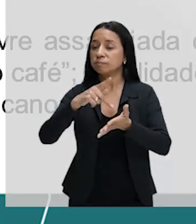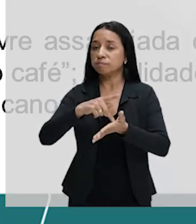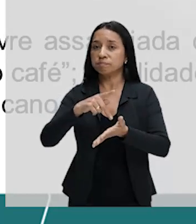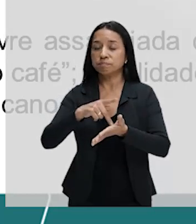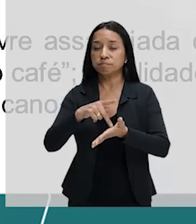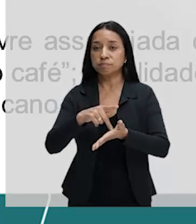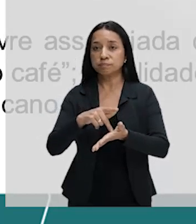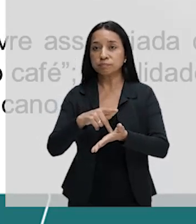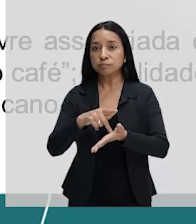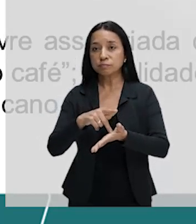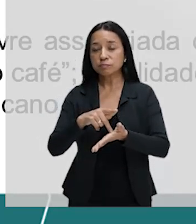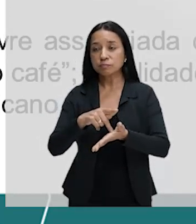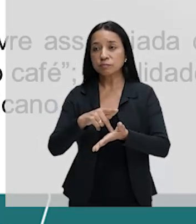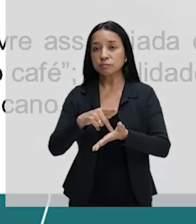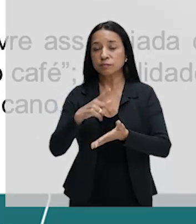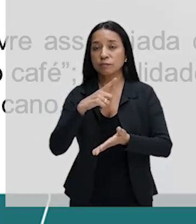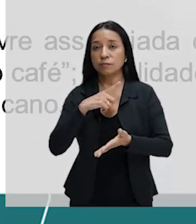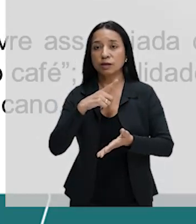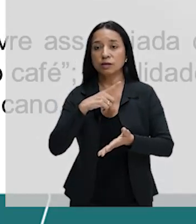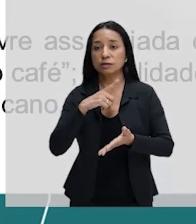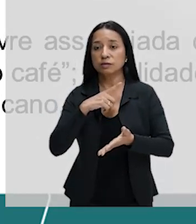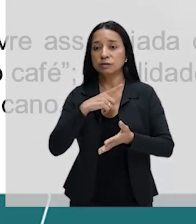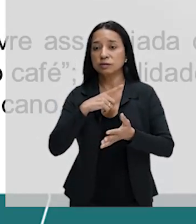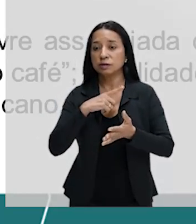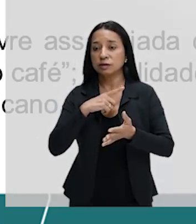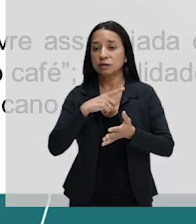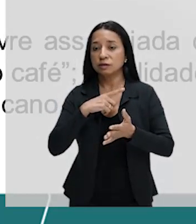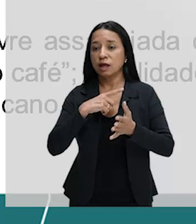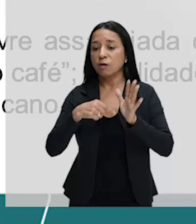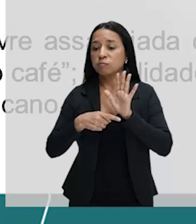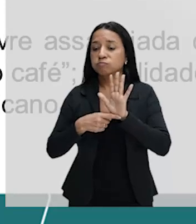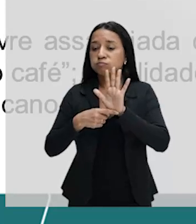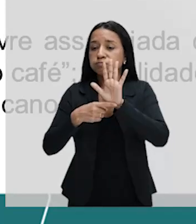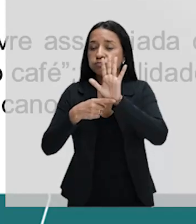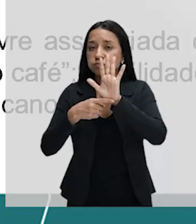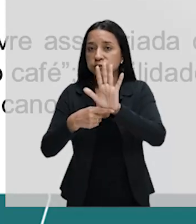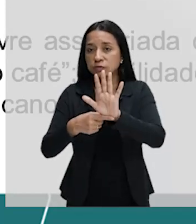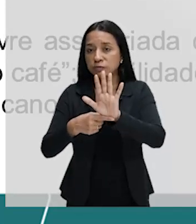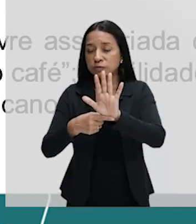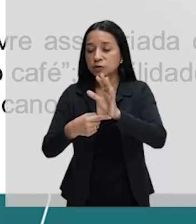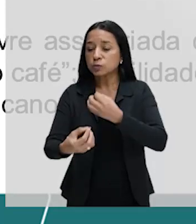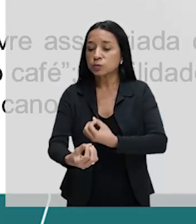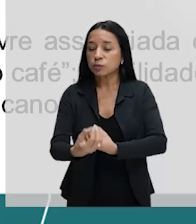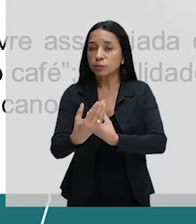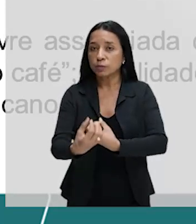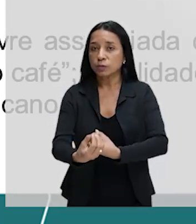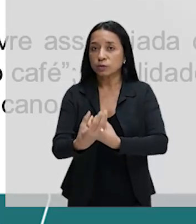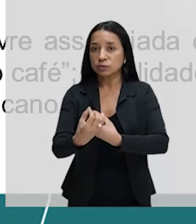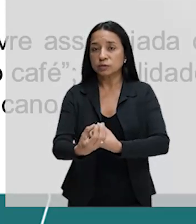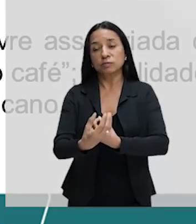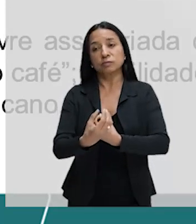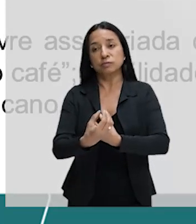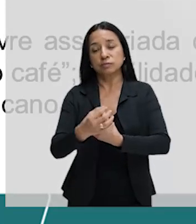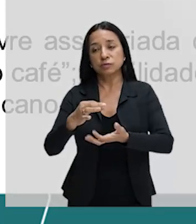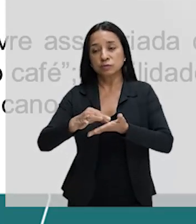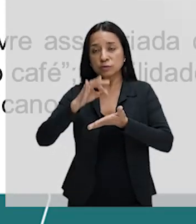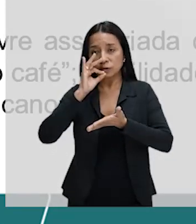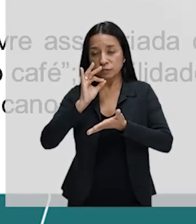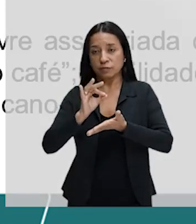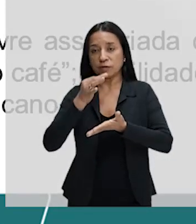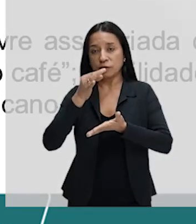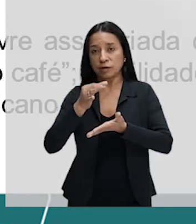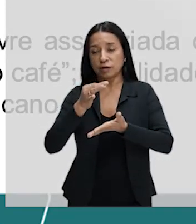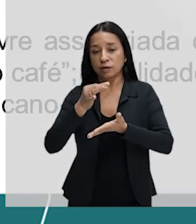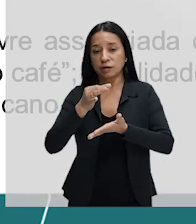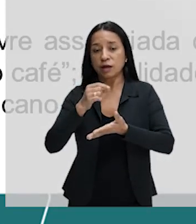verdade, exercer a linha de frente da nossa produção e da nossa exportação de café. Ela vai